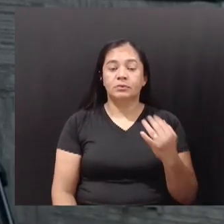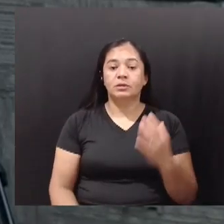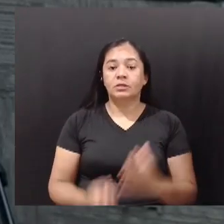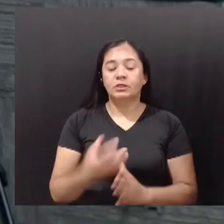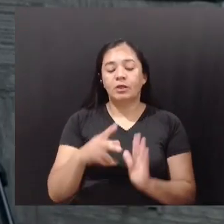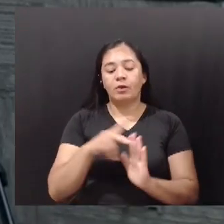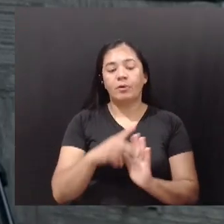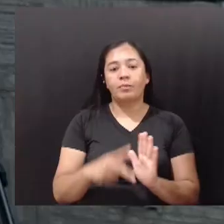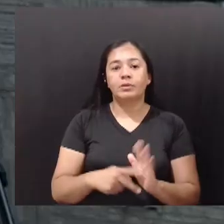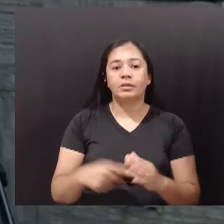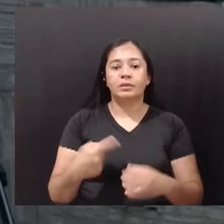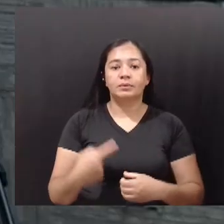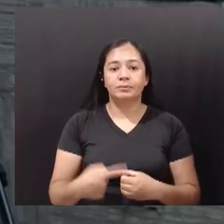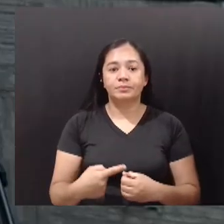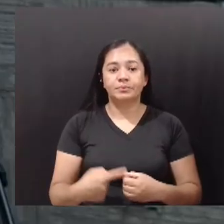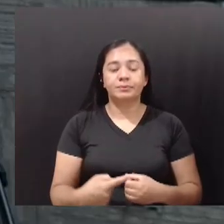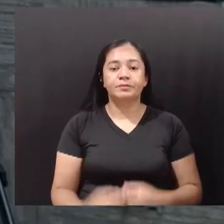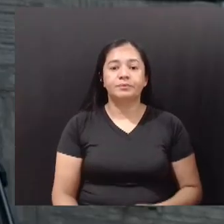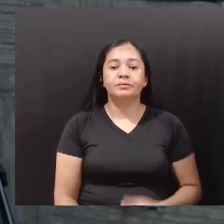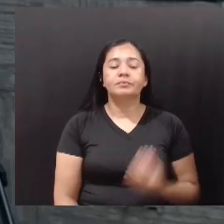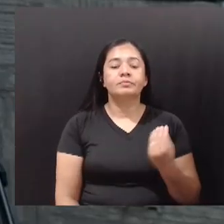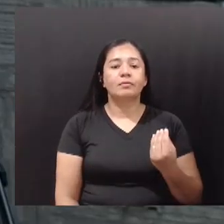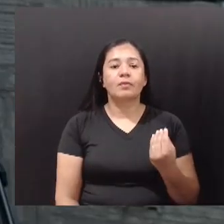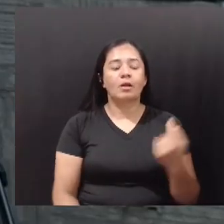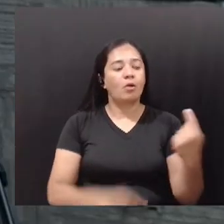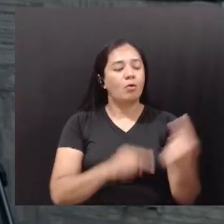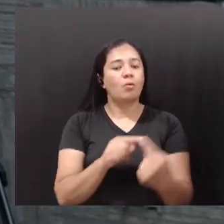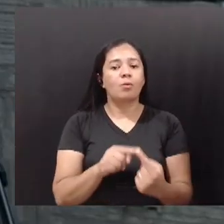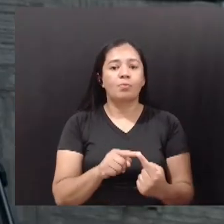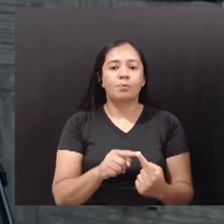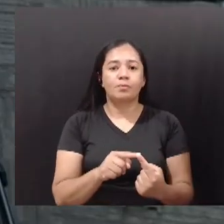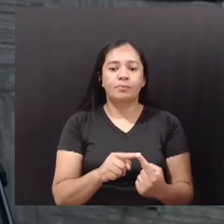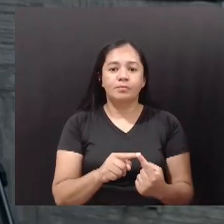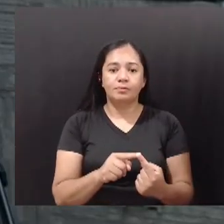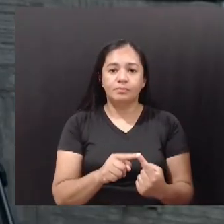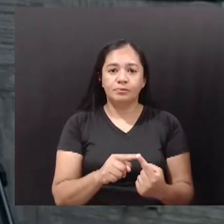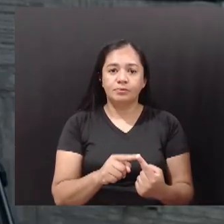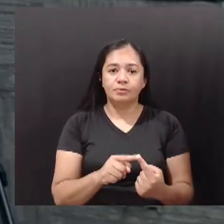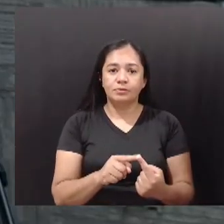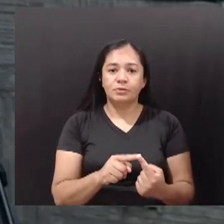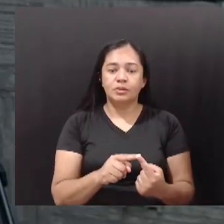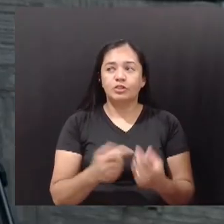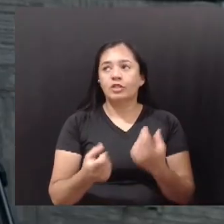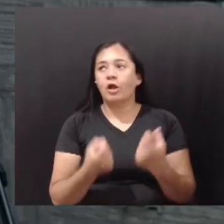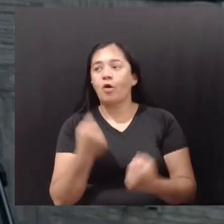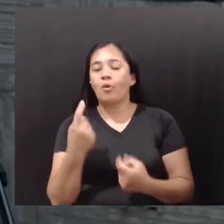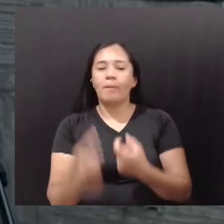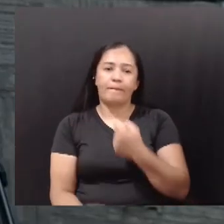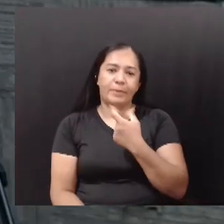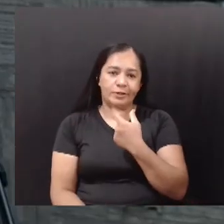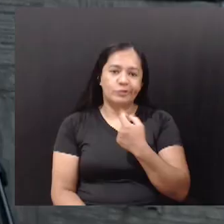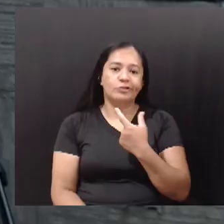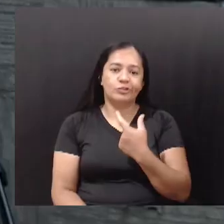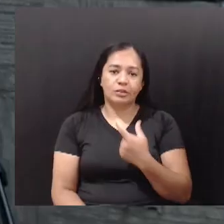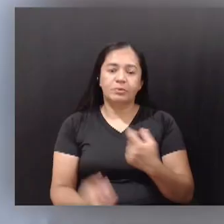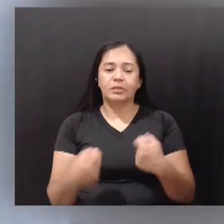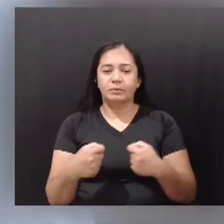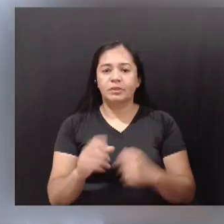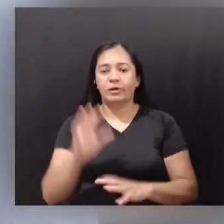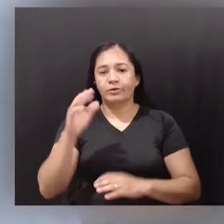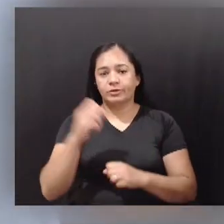cidade, visando, inclusive, a quebra de patente de alguns medicamentos que deve acontecer no próximo